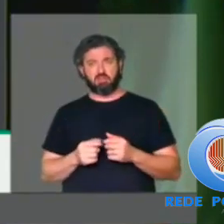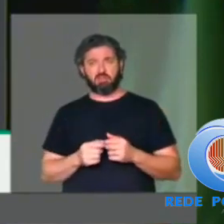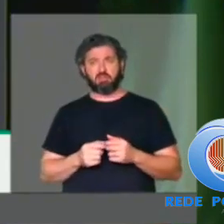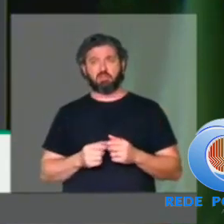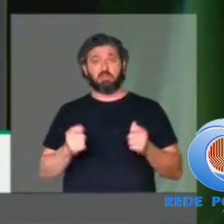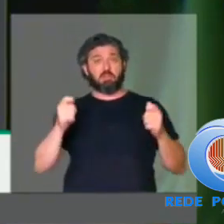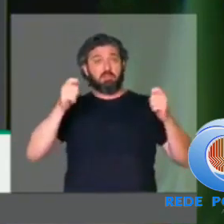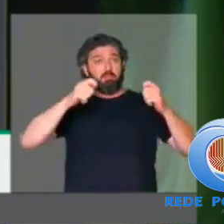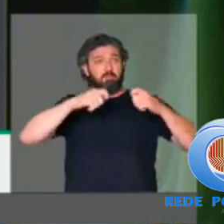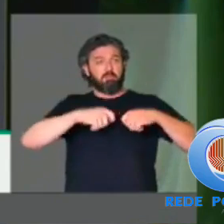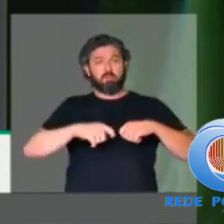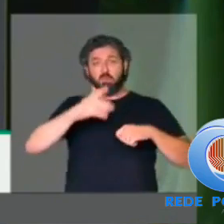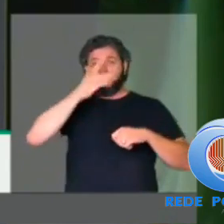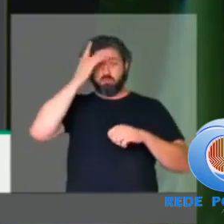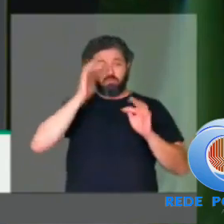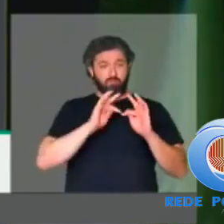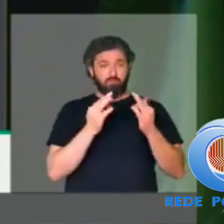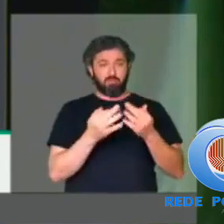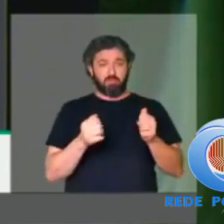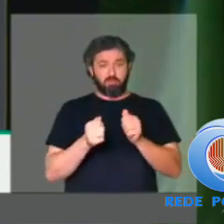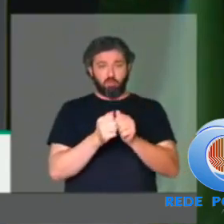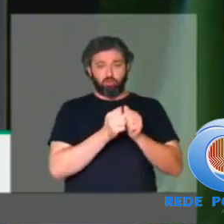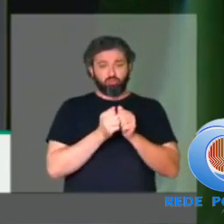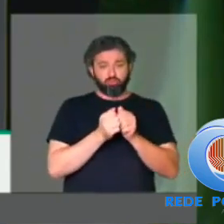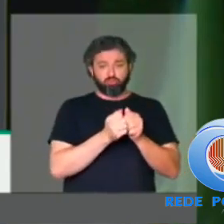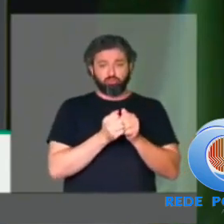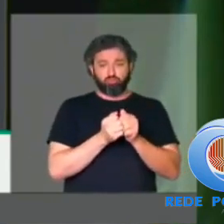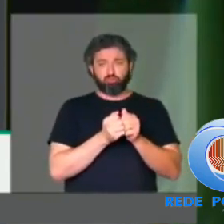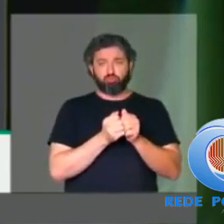da possibilidade de que as famílias estejam juntas,